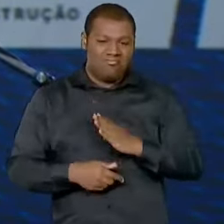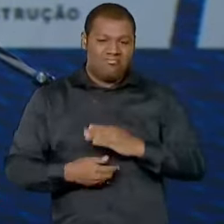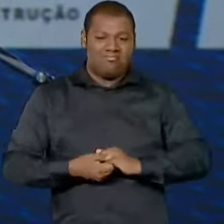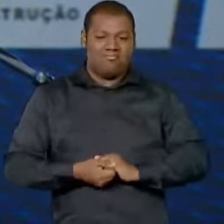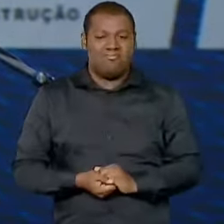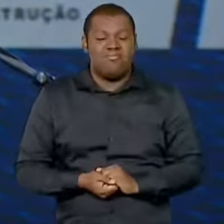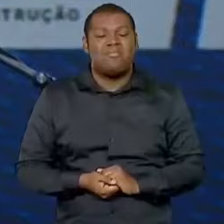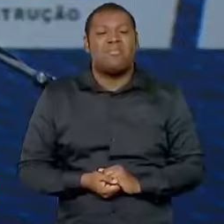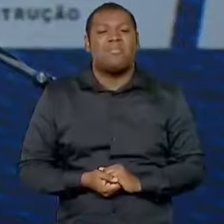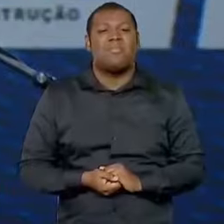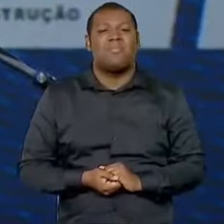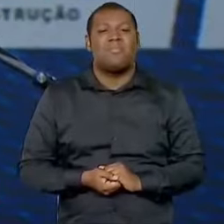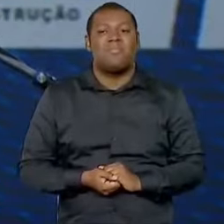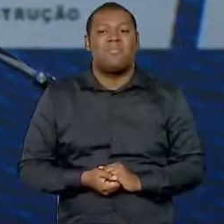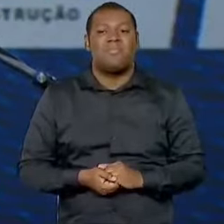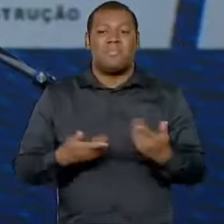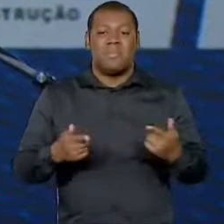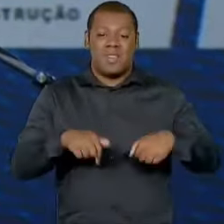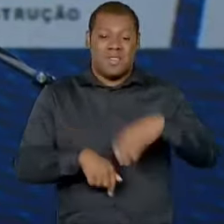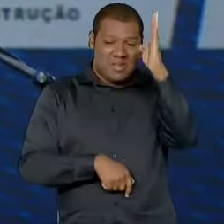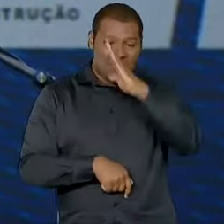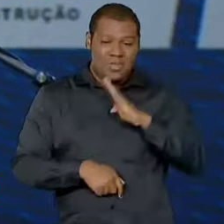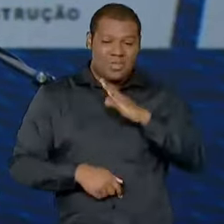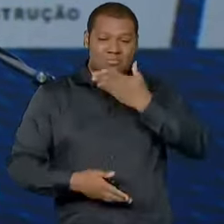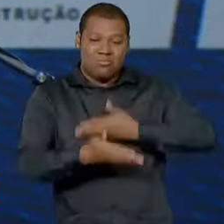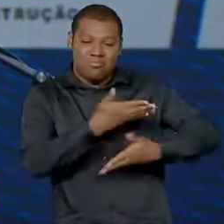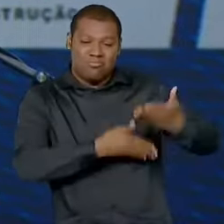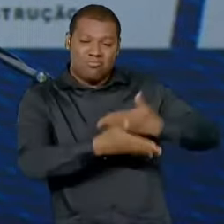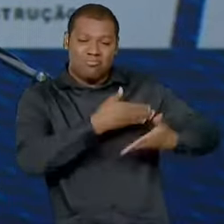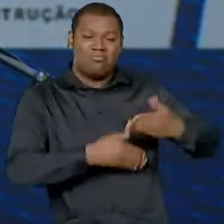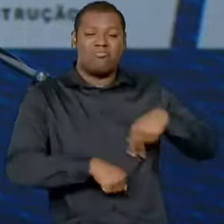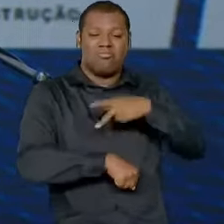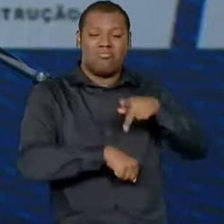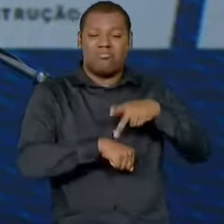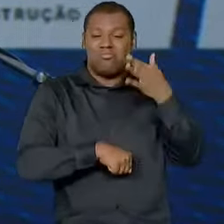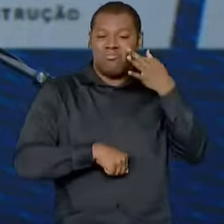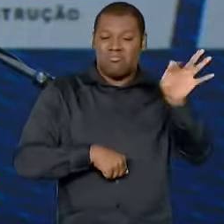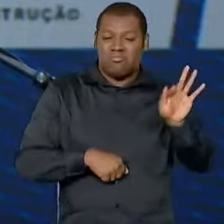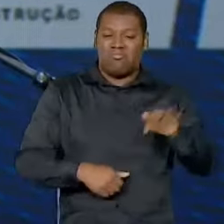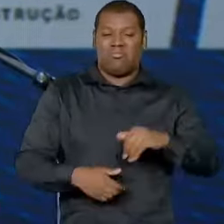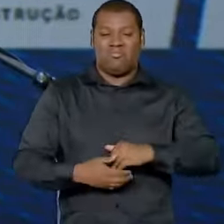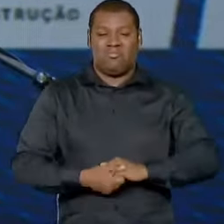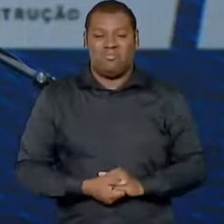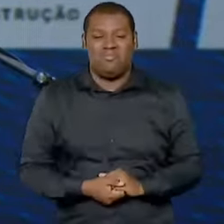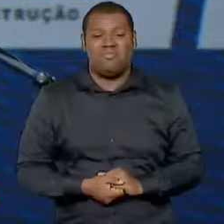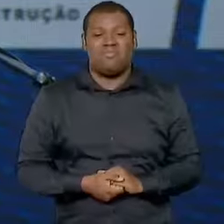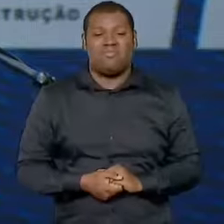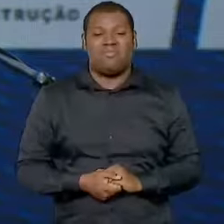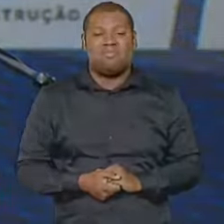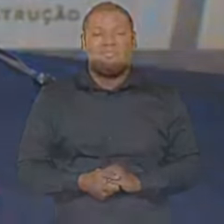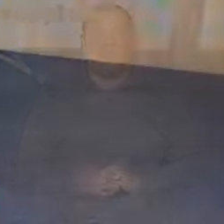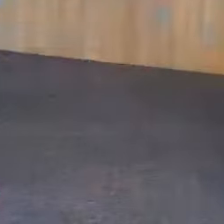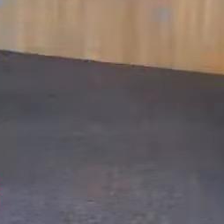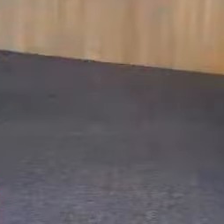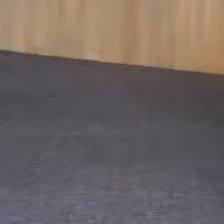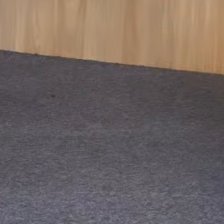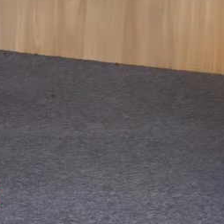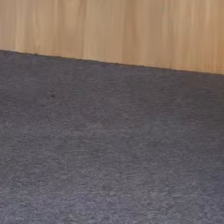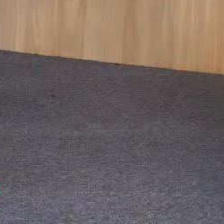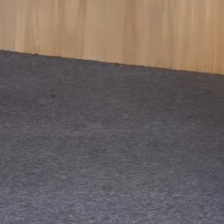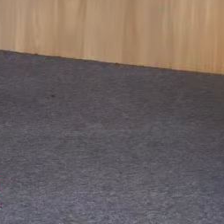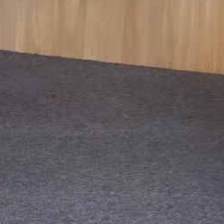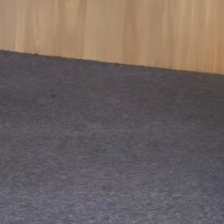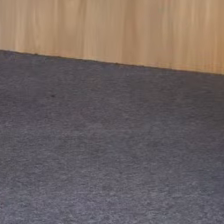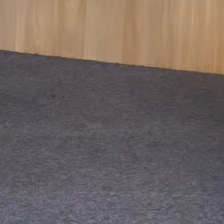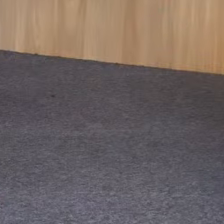Jamais compartilhamos tanto o nosso know-how do que com o Brasil. E temos muito orgulho de